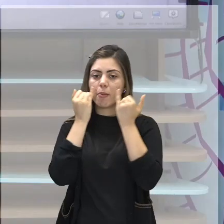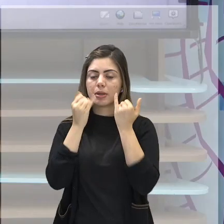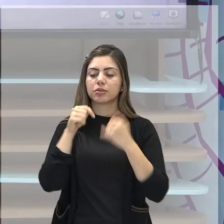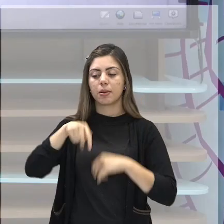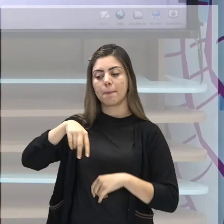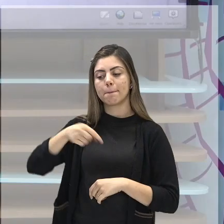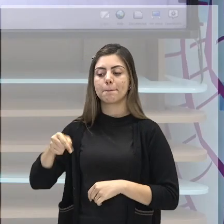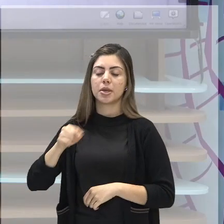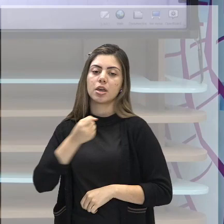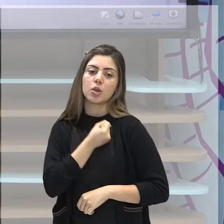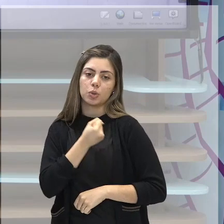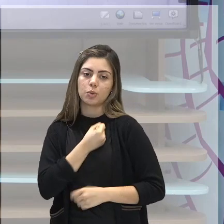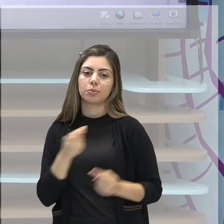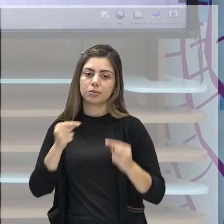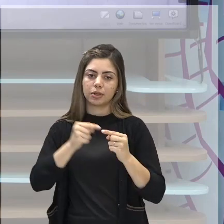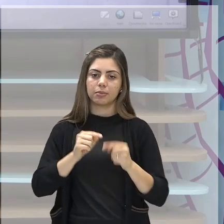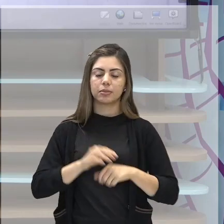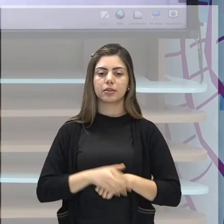dizendo,